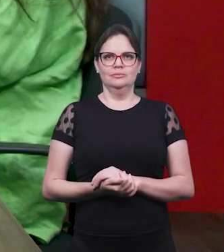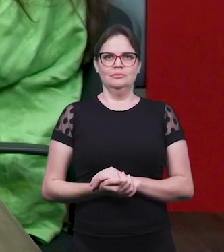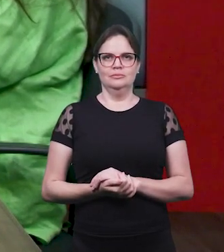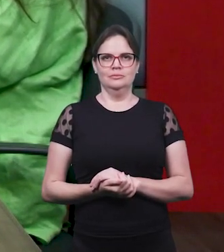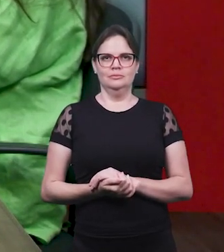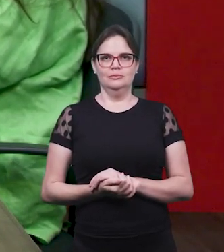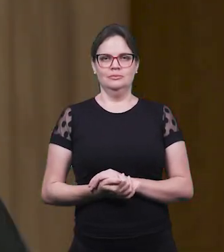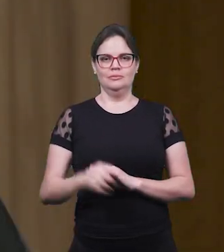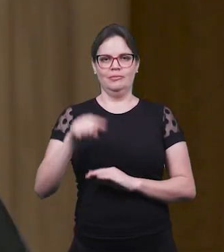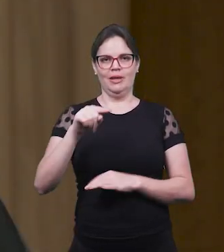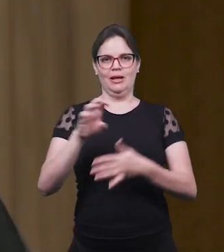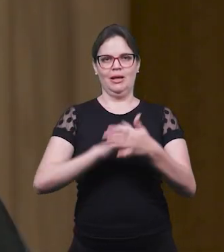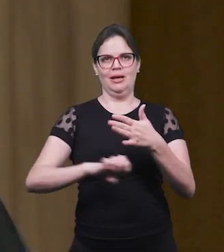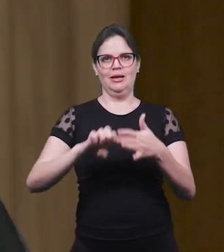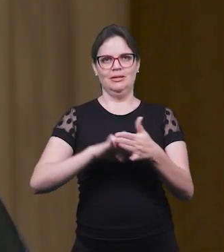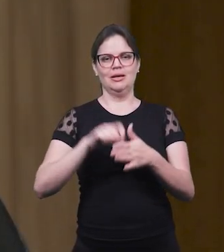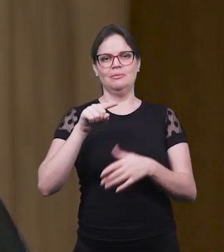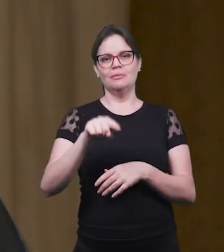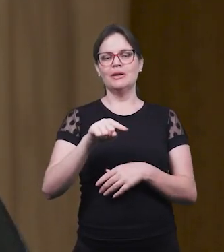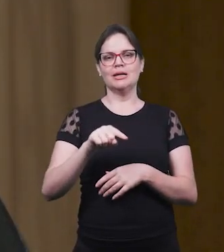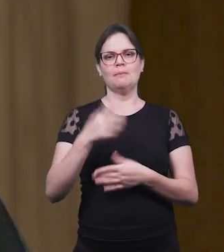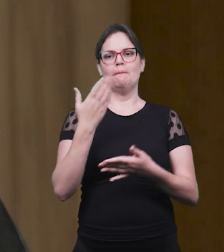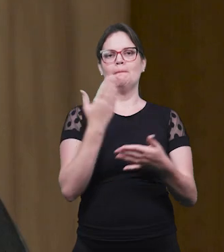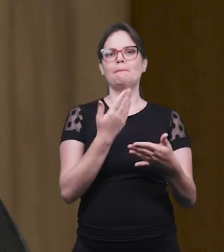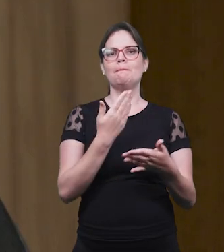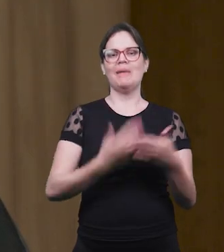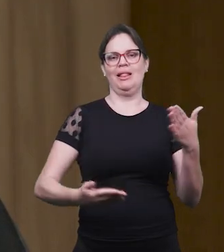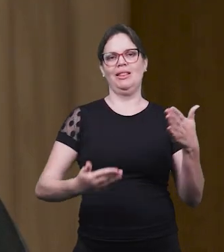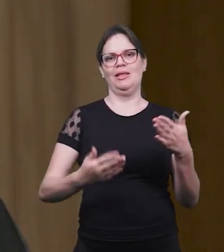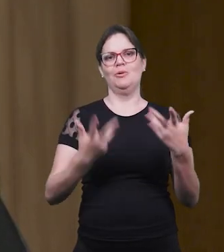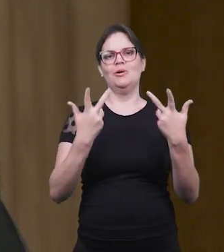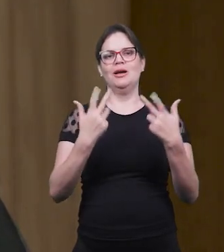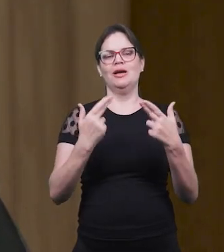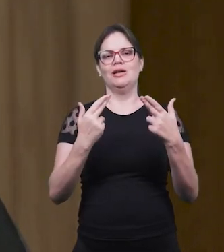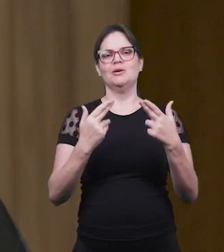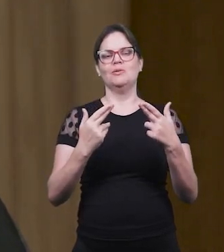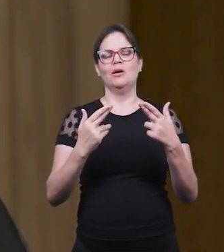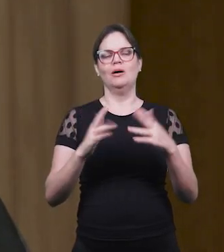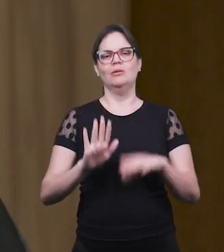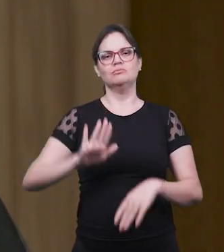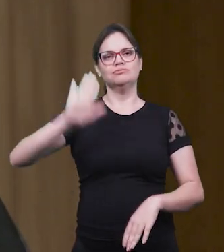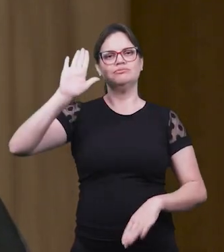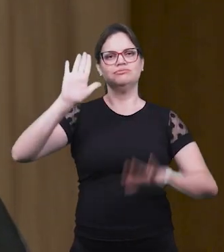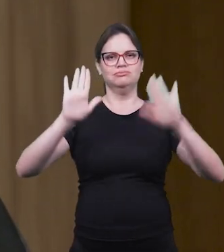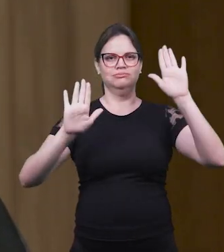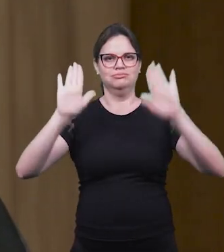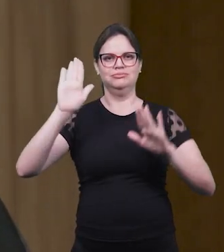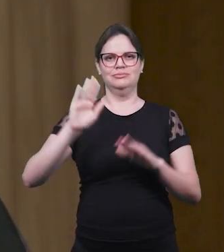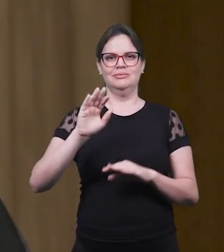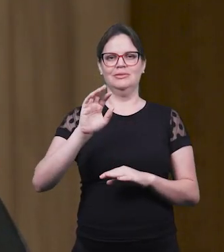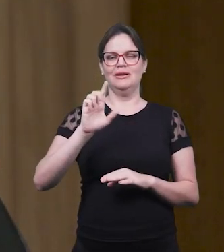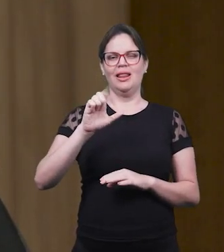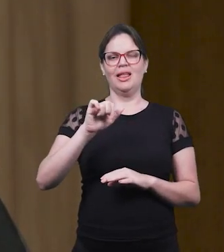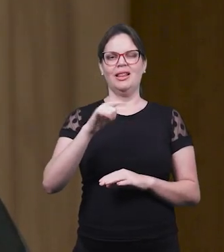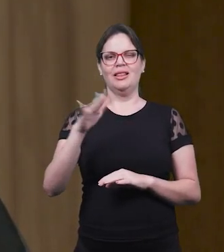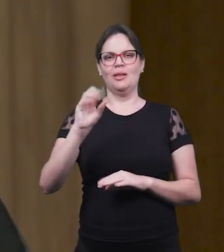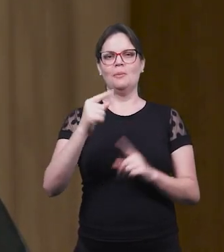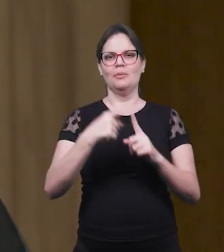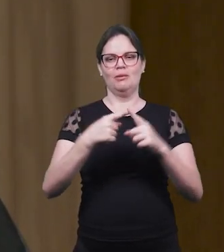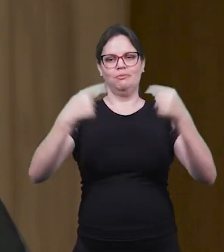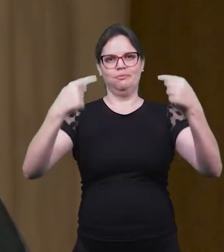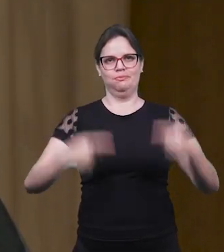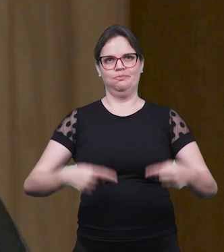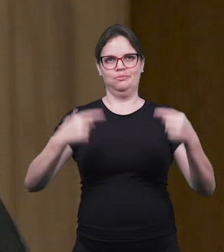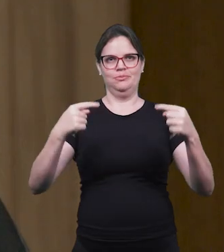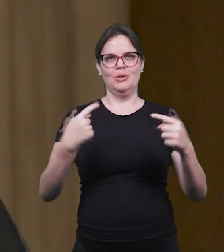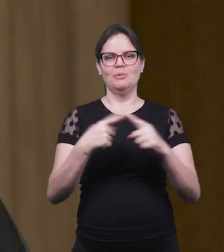não ganhou a concorrência no estado de Minas Gerais. Porque antigamente, hoje os jovens e